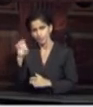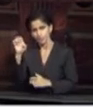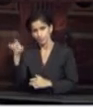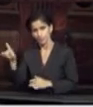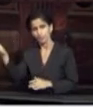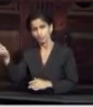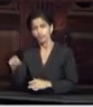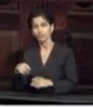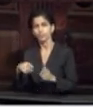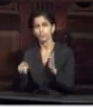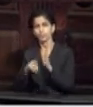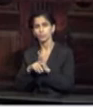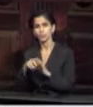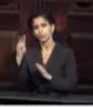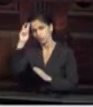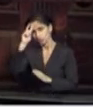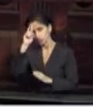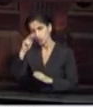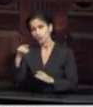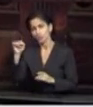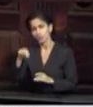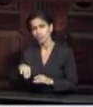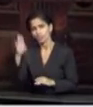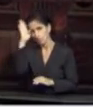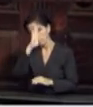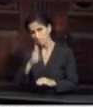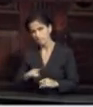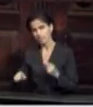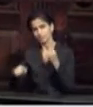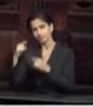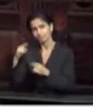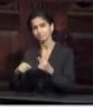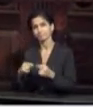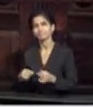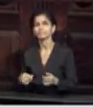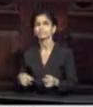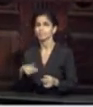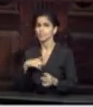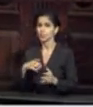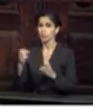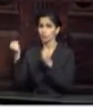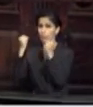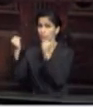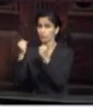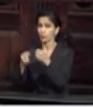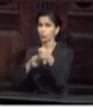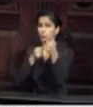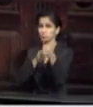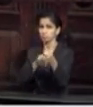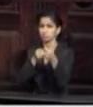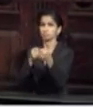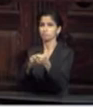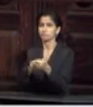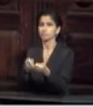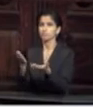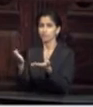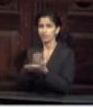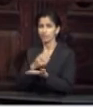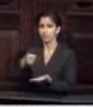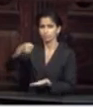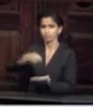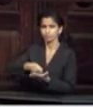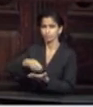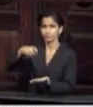política brasileira e da democracia. Porque mesmo que as forças ocultas façam com que o Jean Willis seja